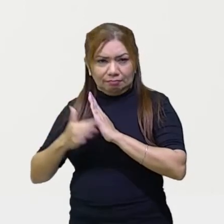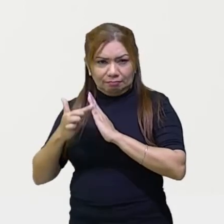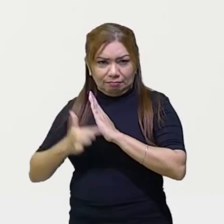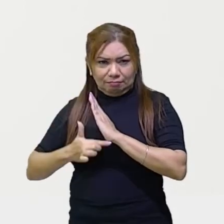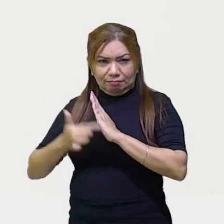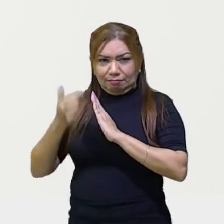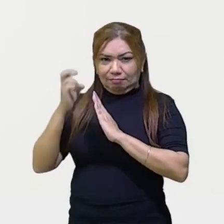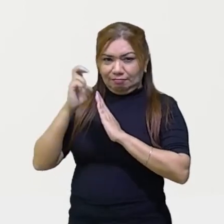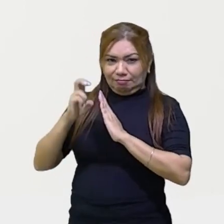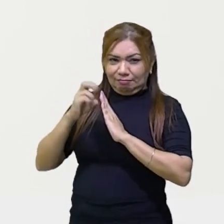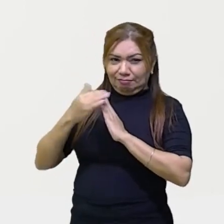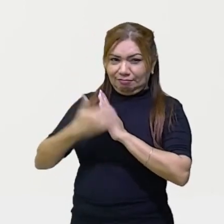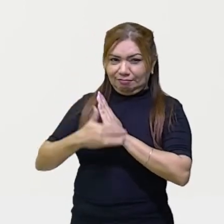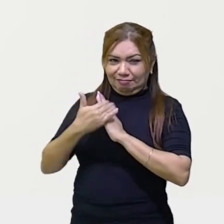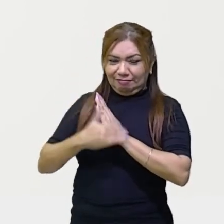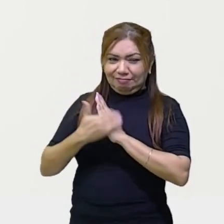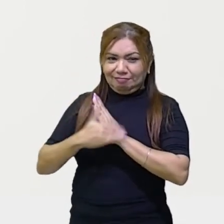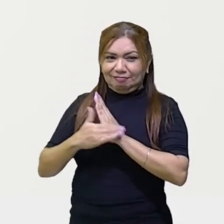falando